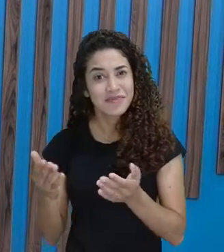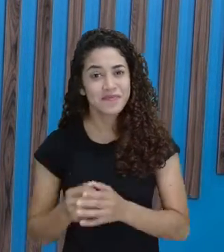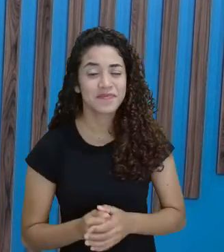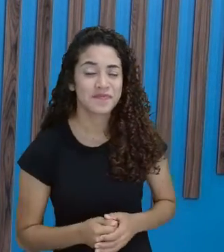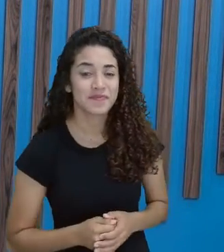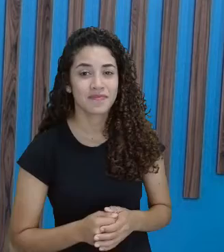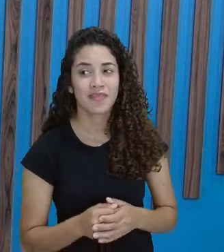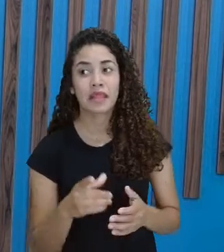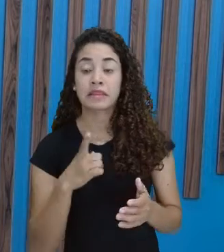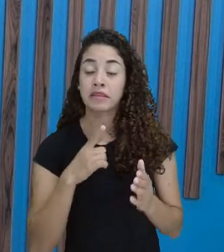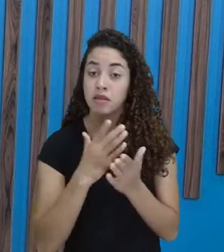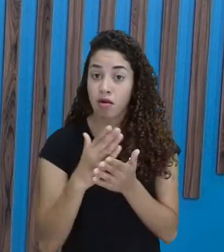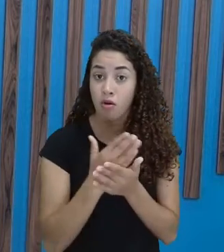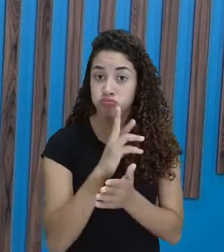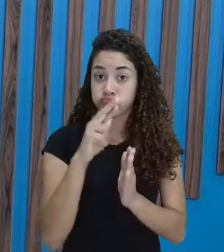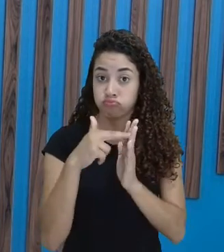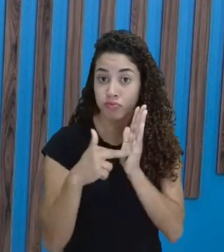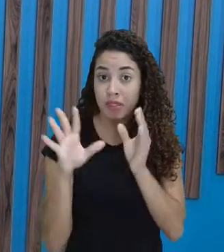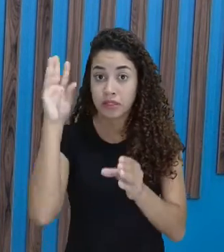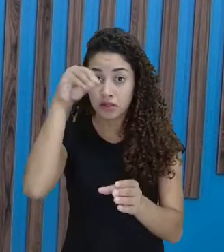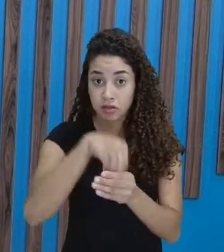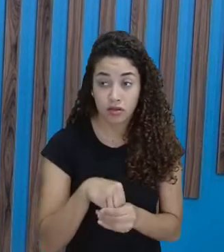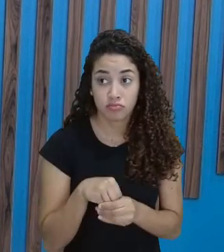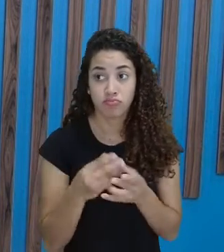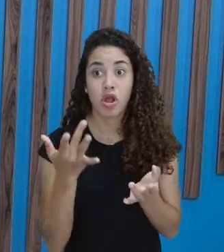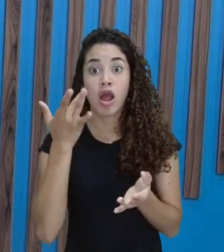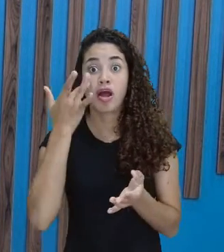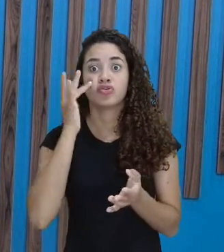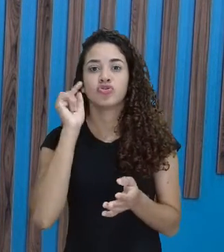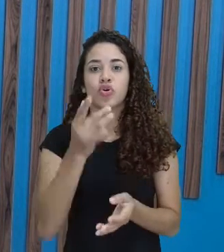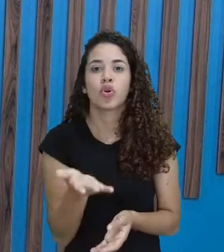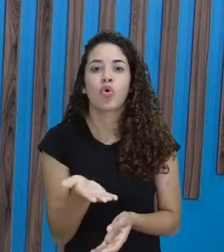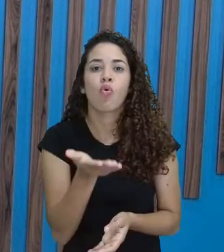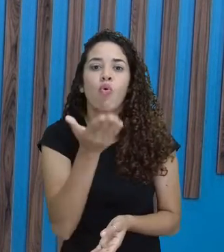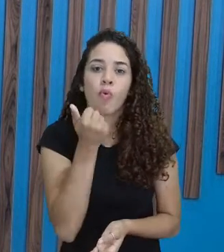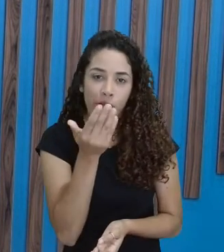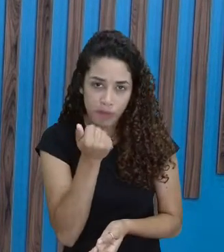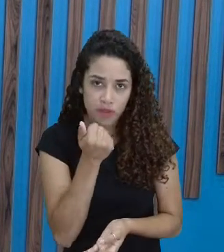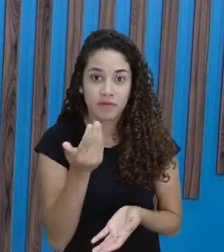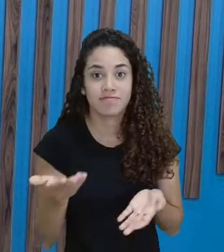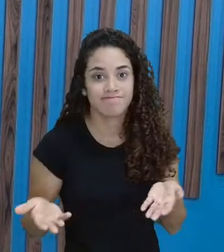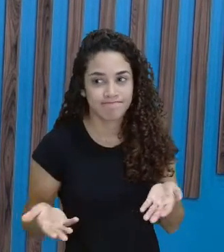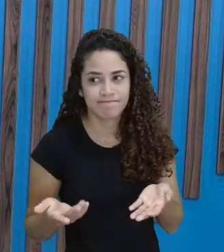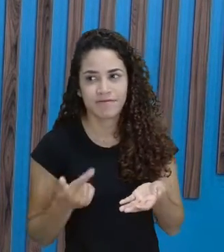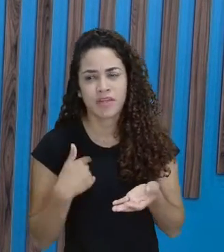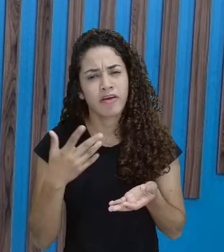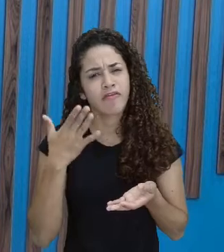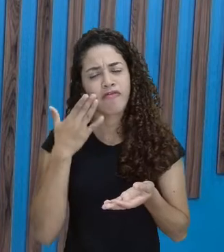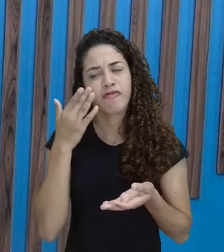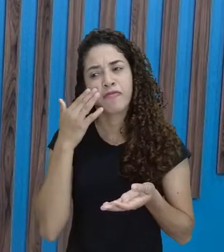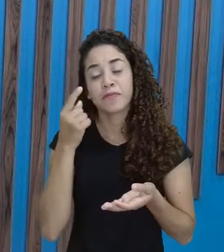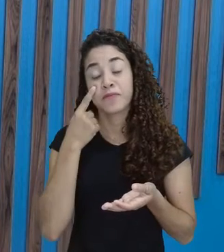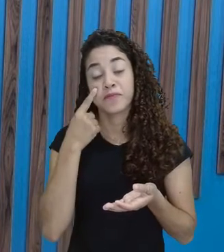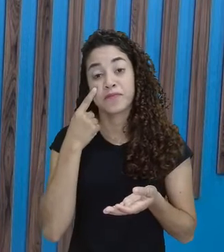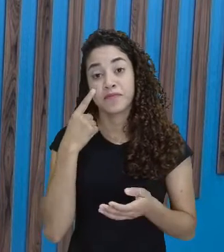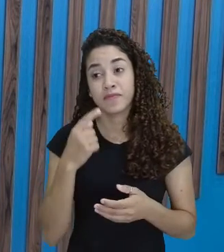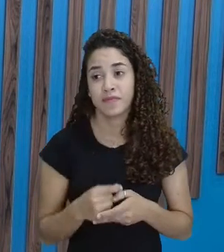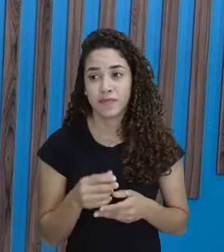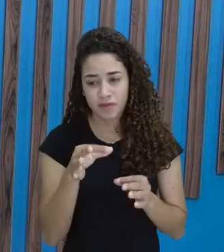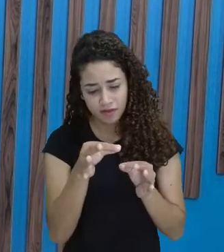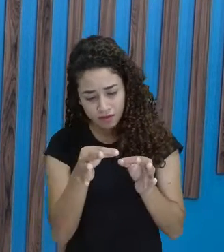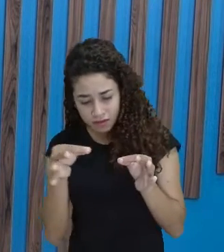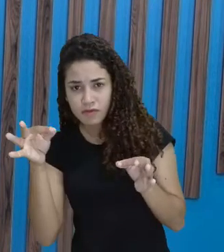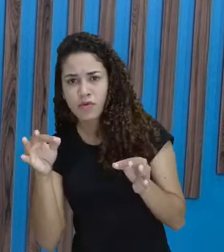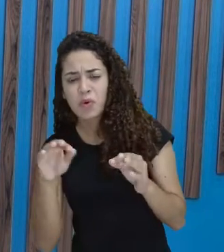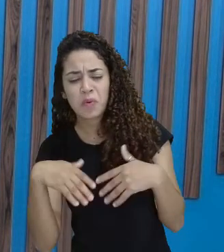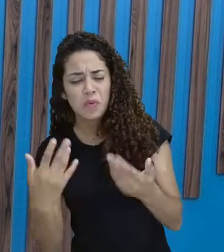Eu acho que tem algumas regras aqui dentro. Eu acho que ele papou as regras. Vamos puxar uma para ver se você já sabe